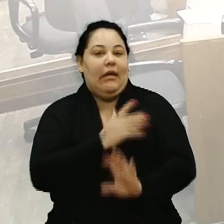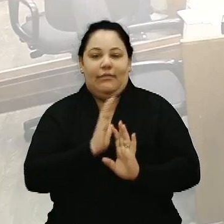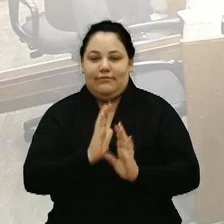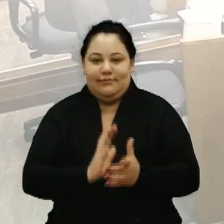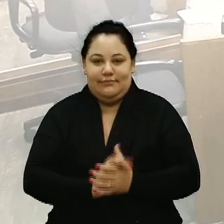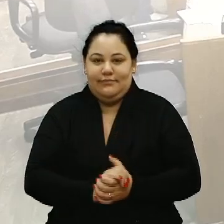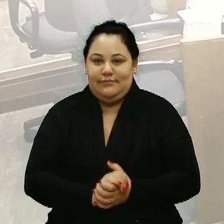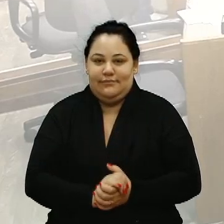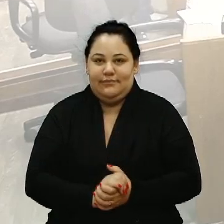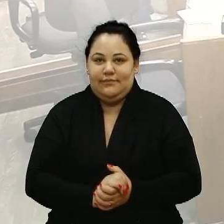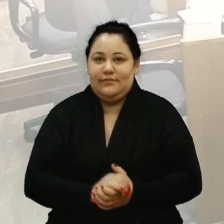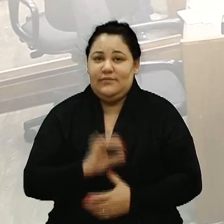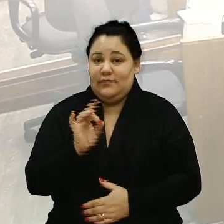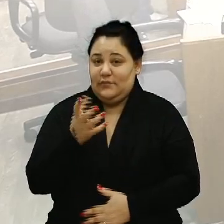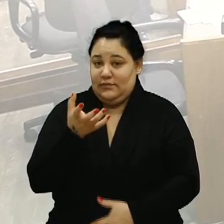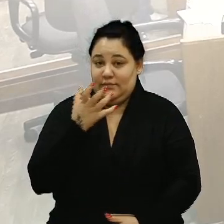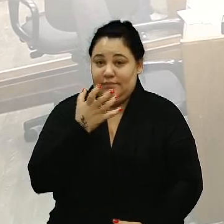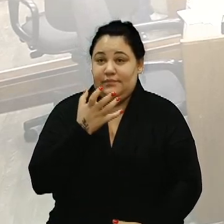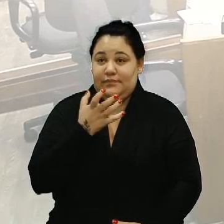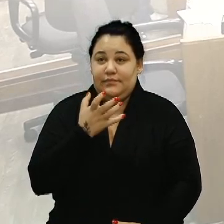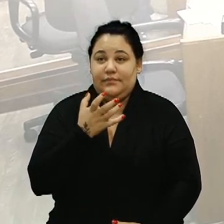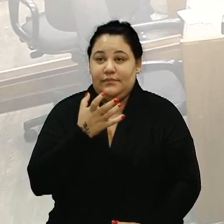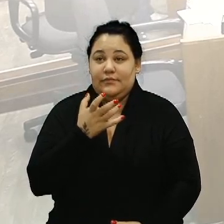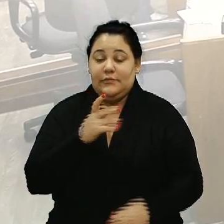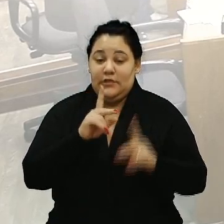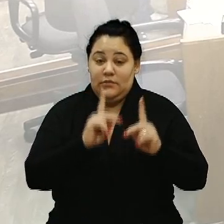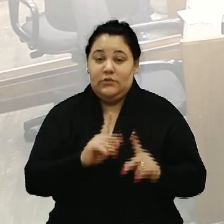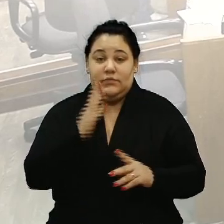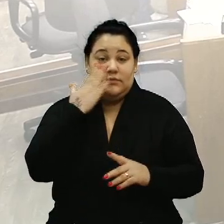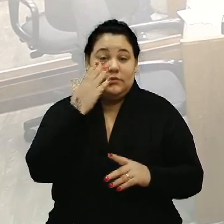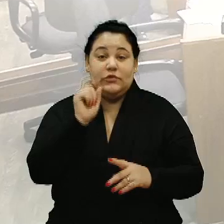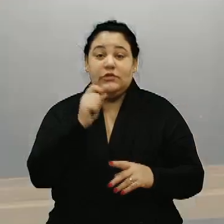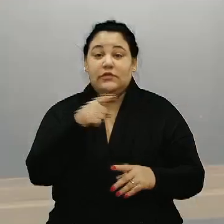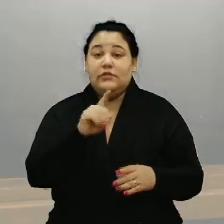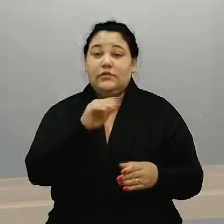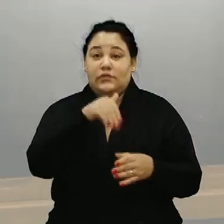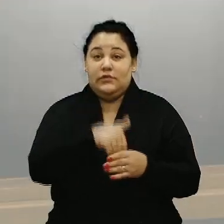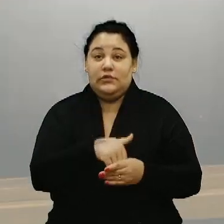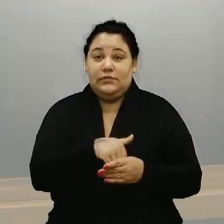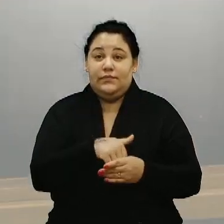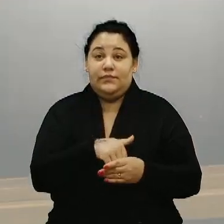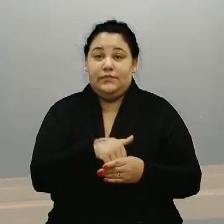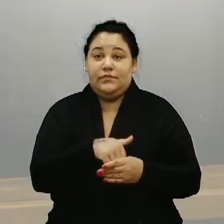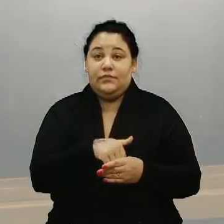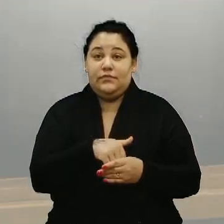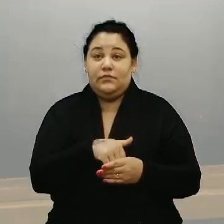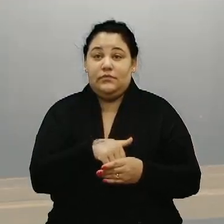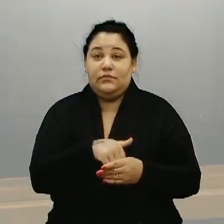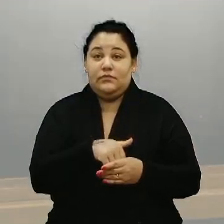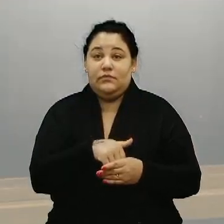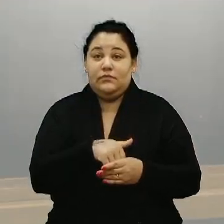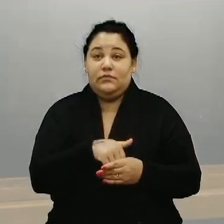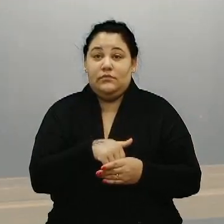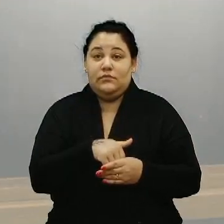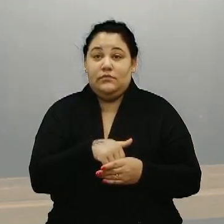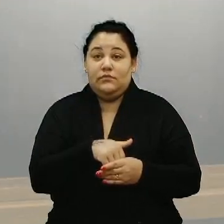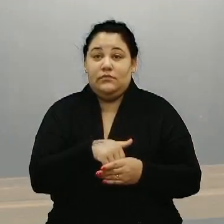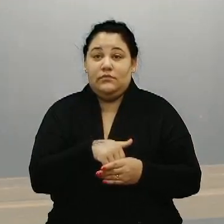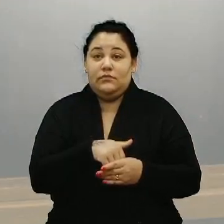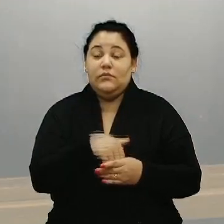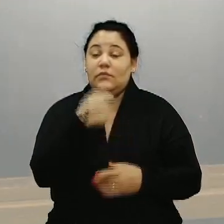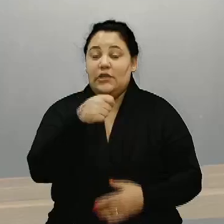Eu só quero que as pessoas saibam o que estejam votando. Vou precisar fazer isso aqui. Vou ter que falar isso